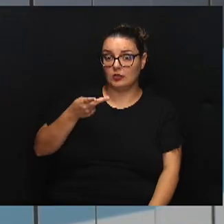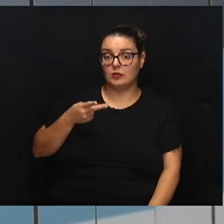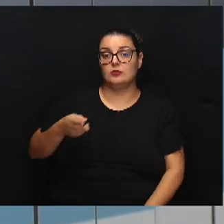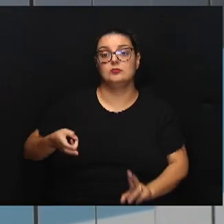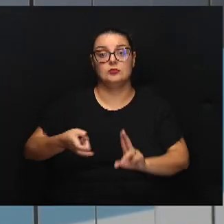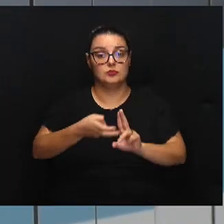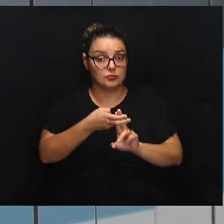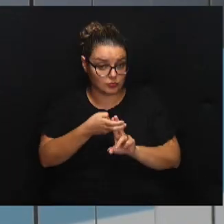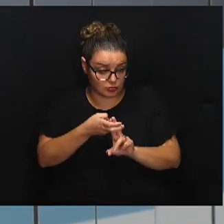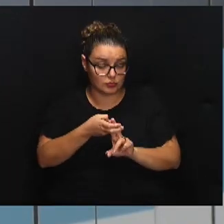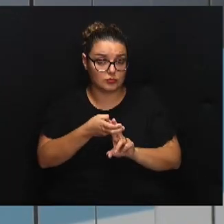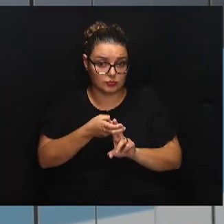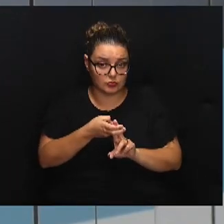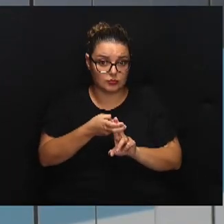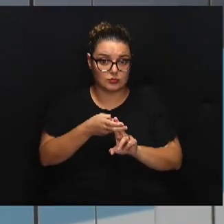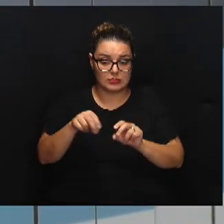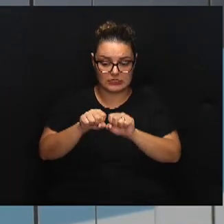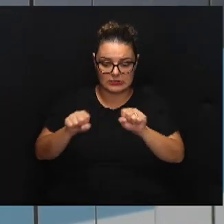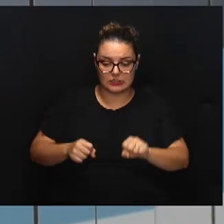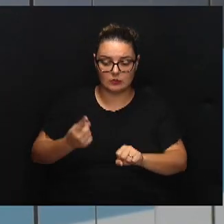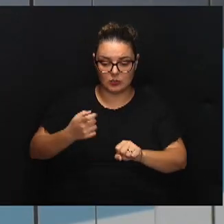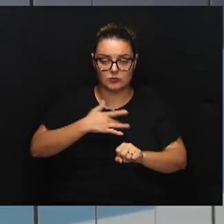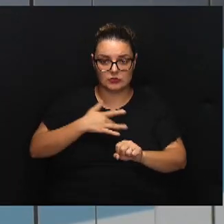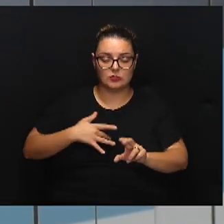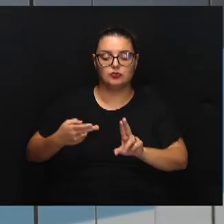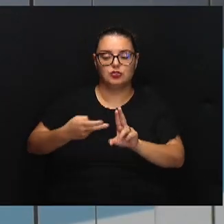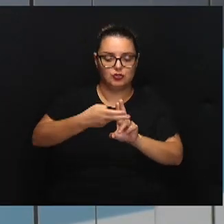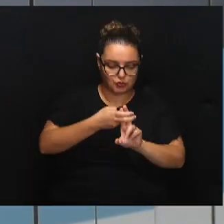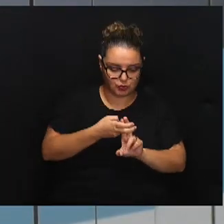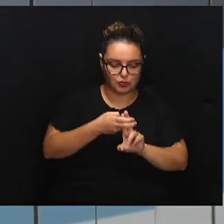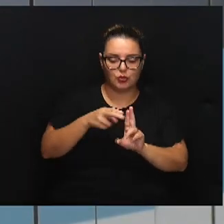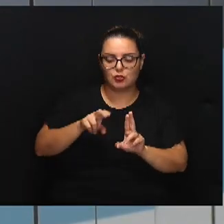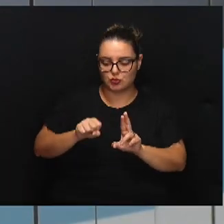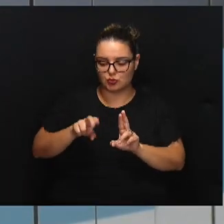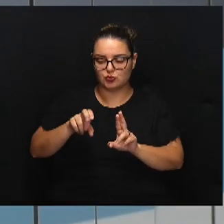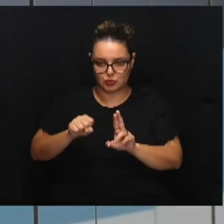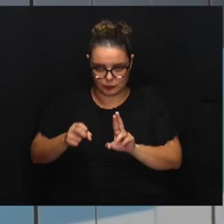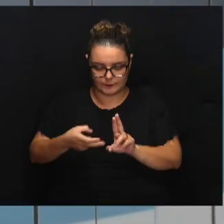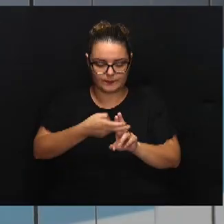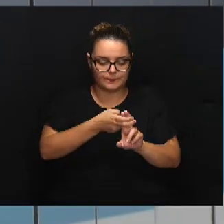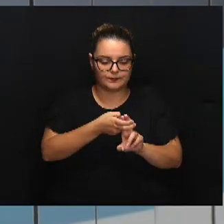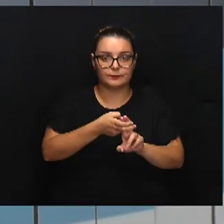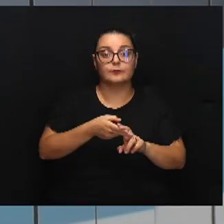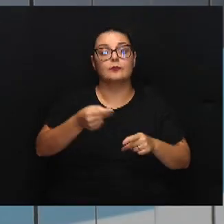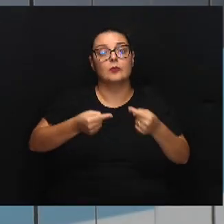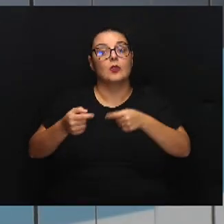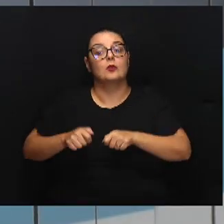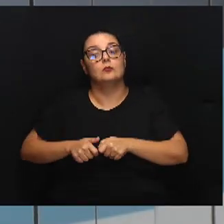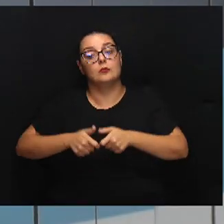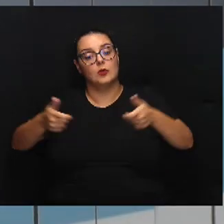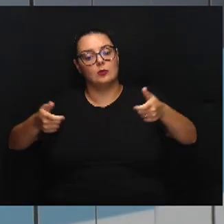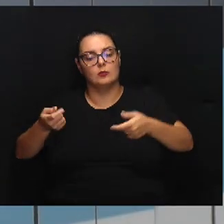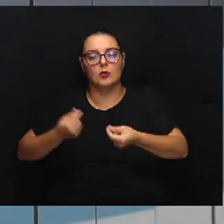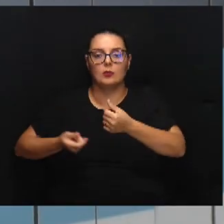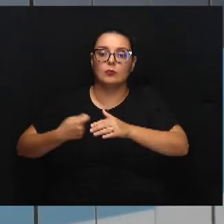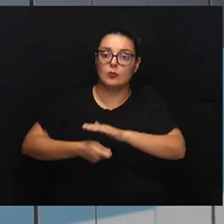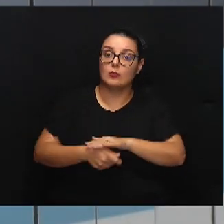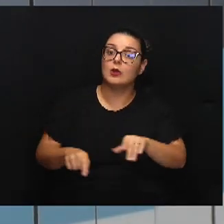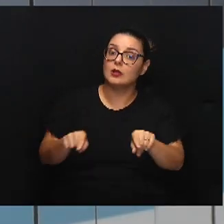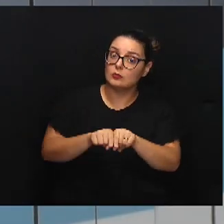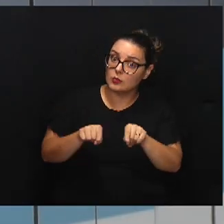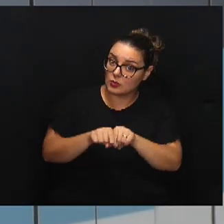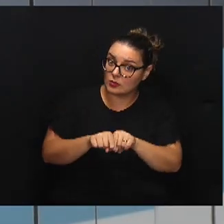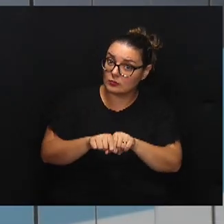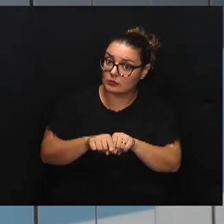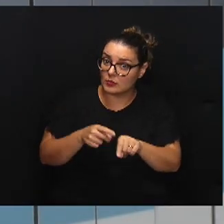de Saúde, a gente tem debatido muito essa questão da necessidade da ampliação do investimento, mas também da